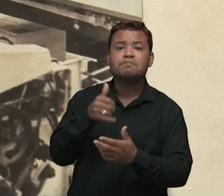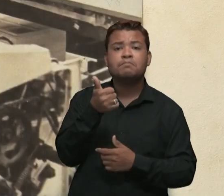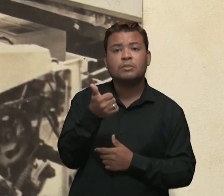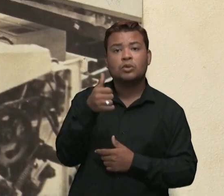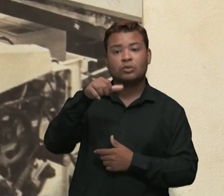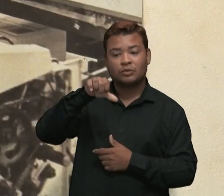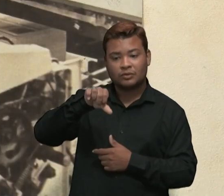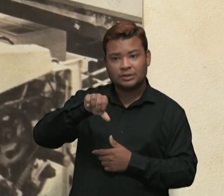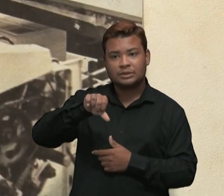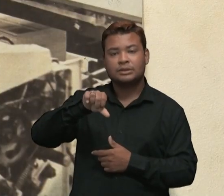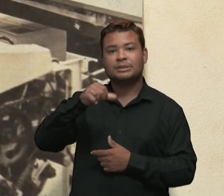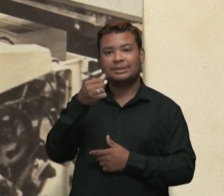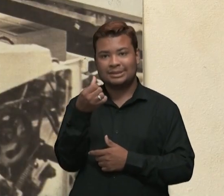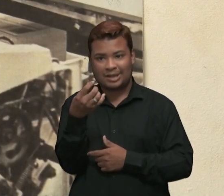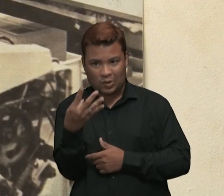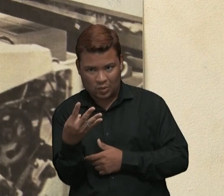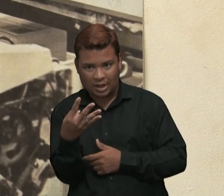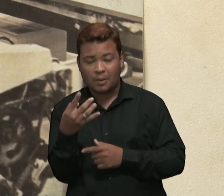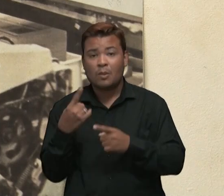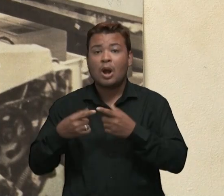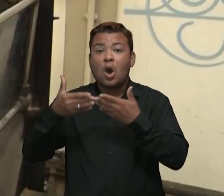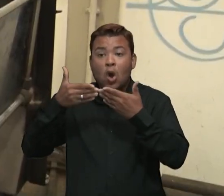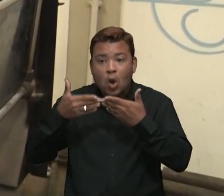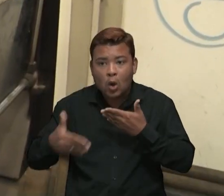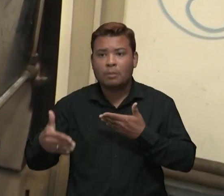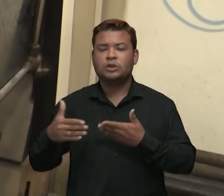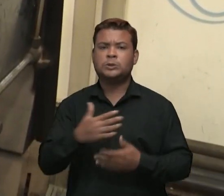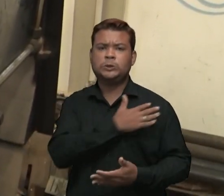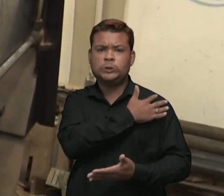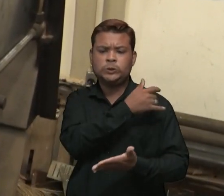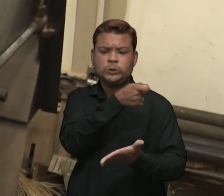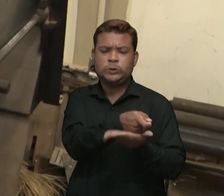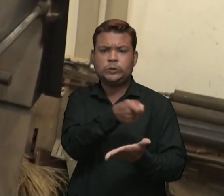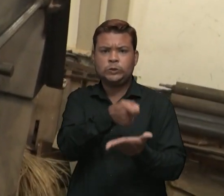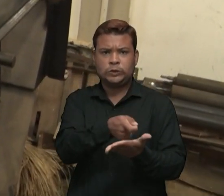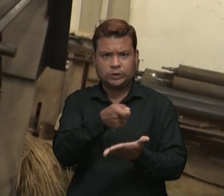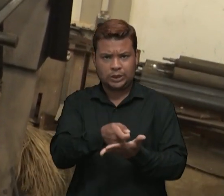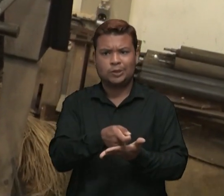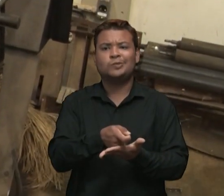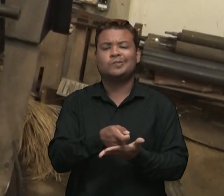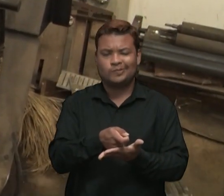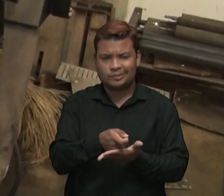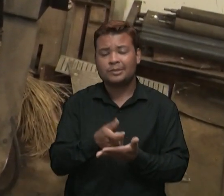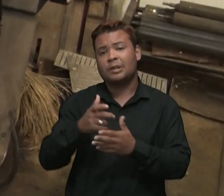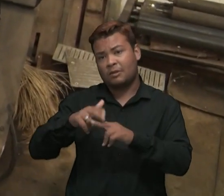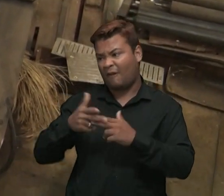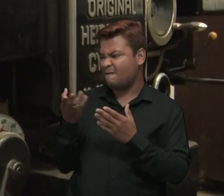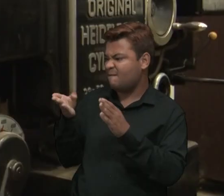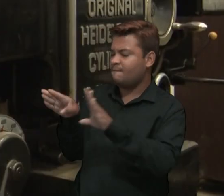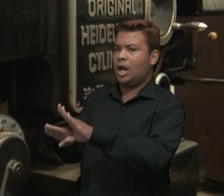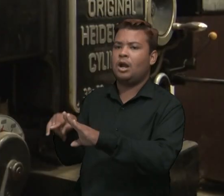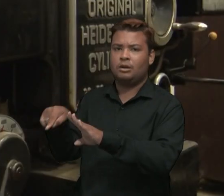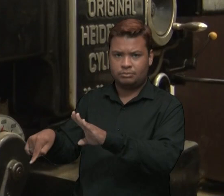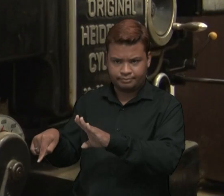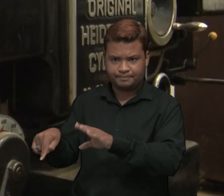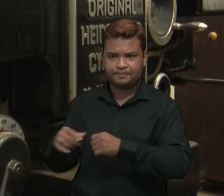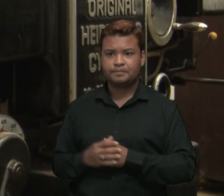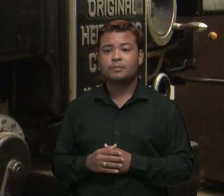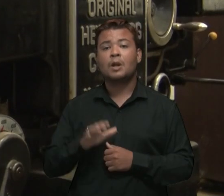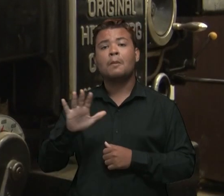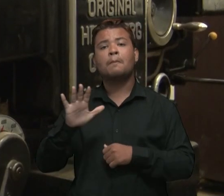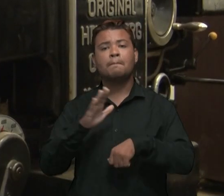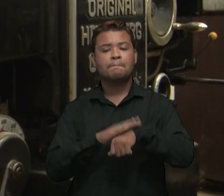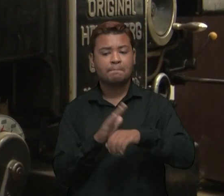1964. Logo no início da ditadura militar, a imprensa oficial da universidade foi fechada, mas durante os anos